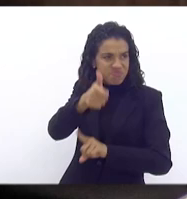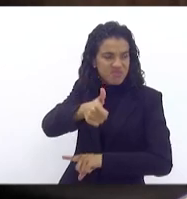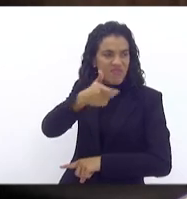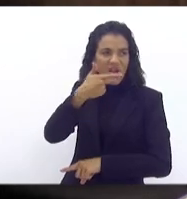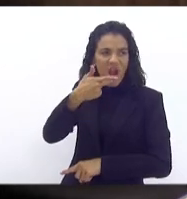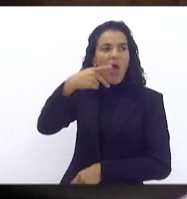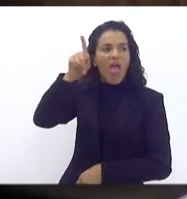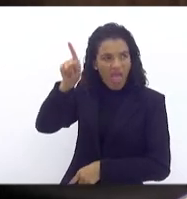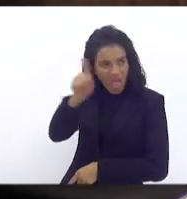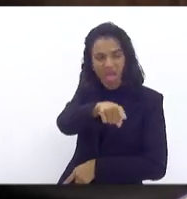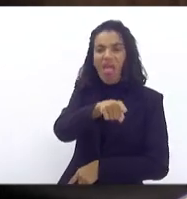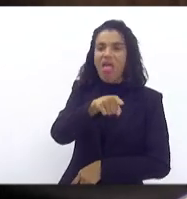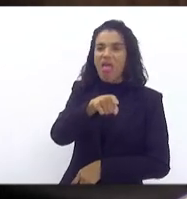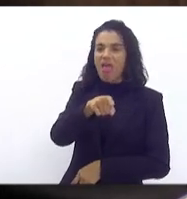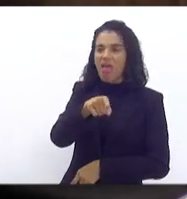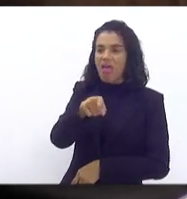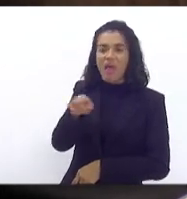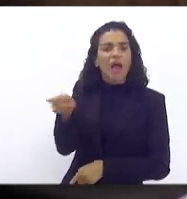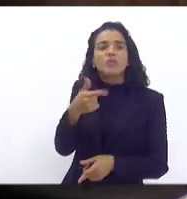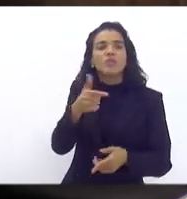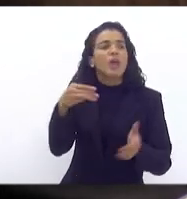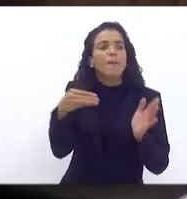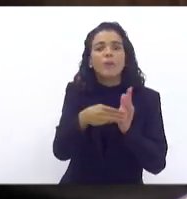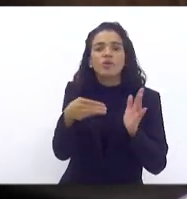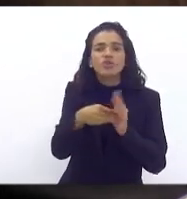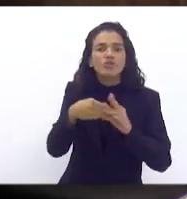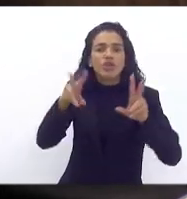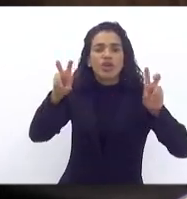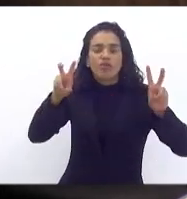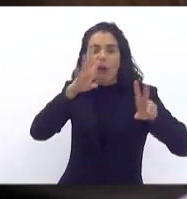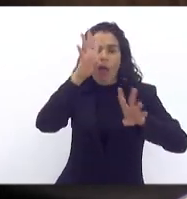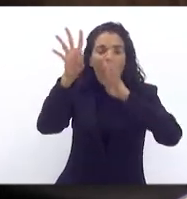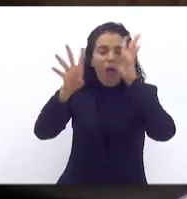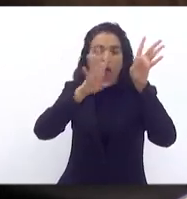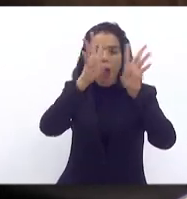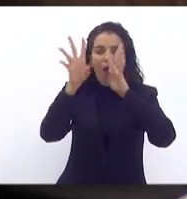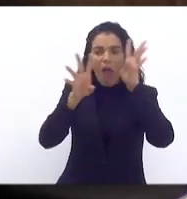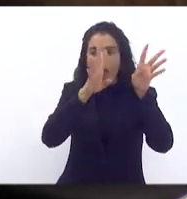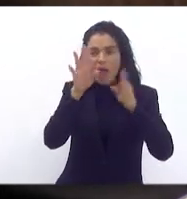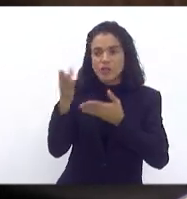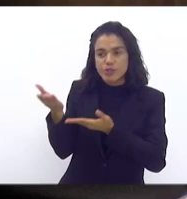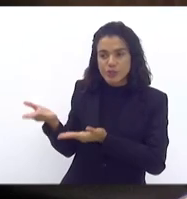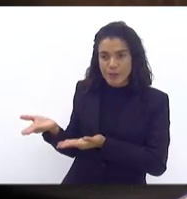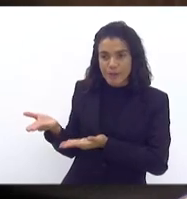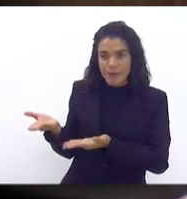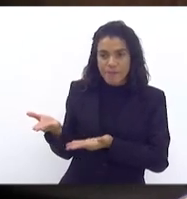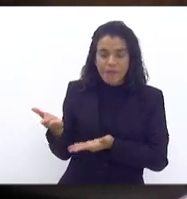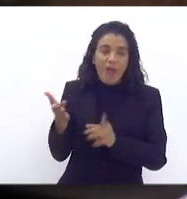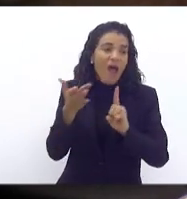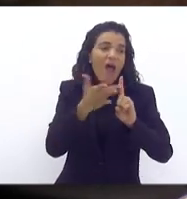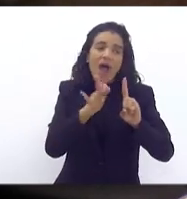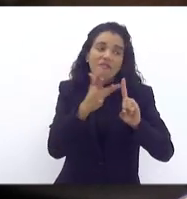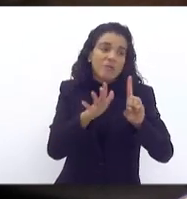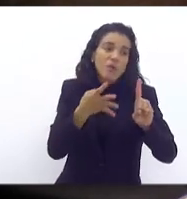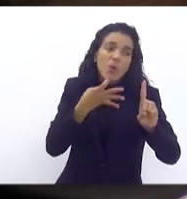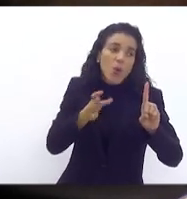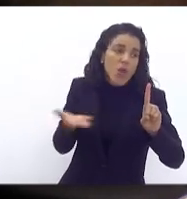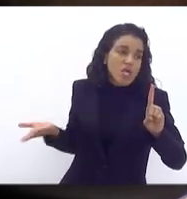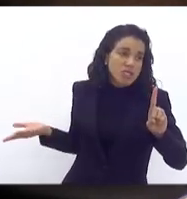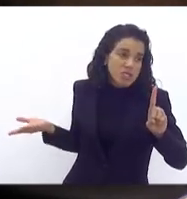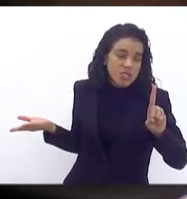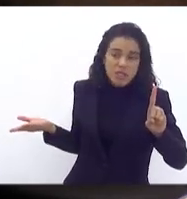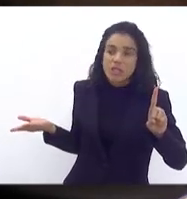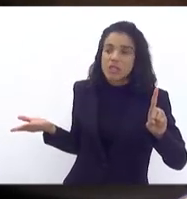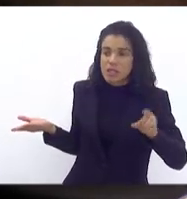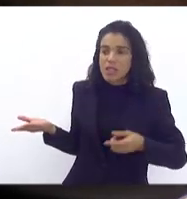teria motivos para para para para inventar essa história respeito do réu a vítima não conhecia o réu então